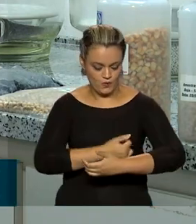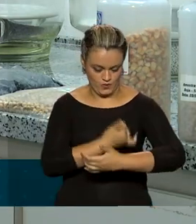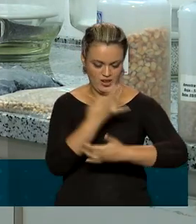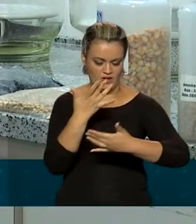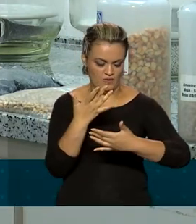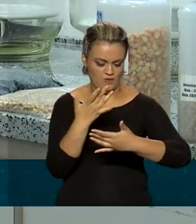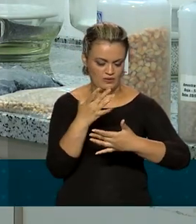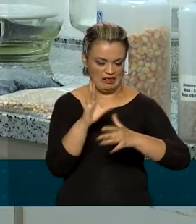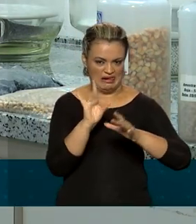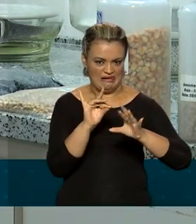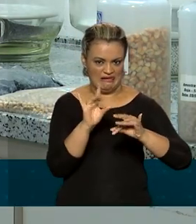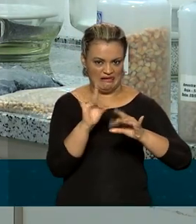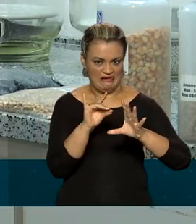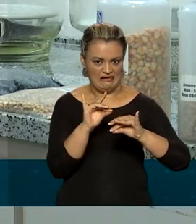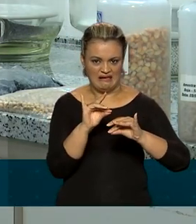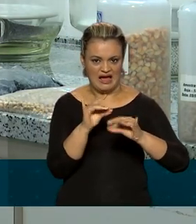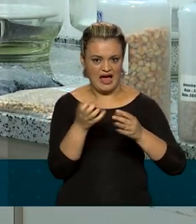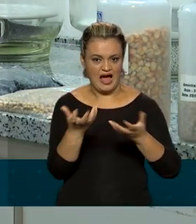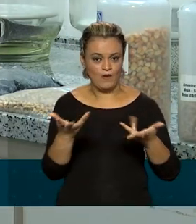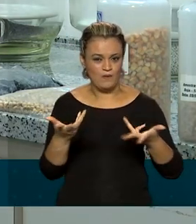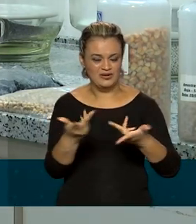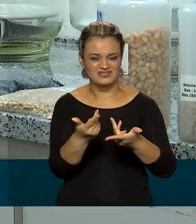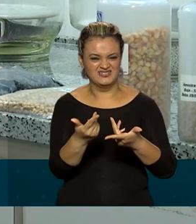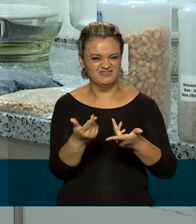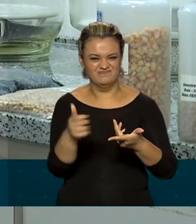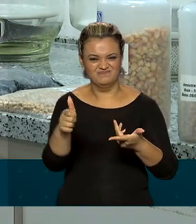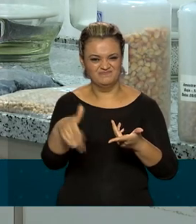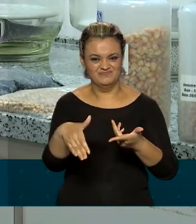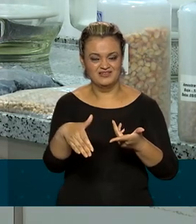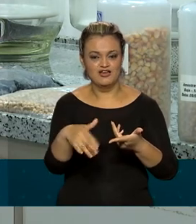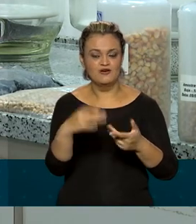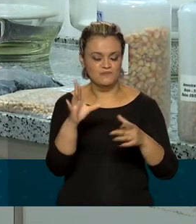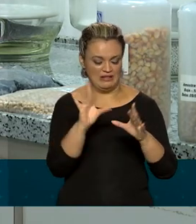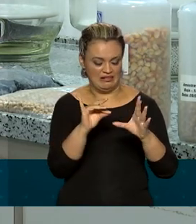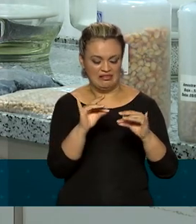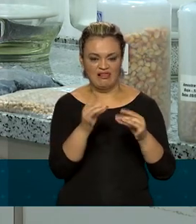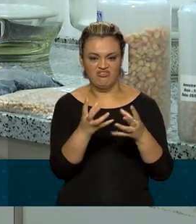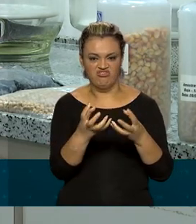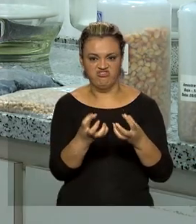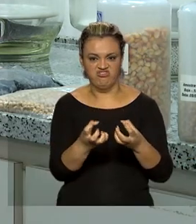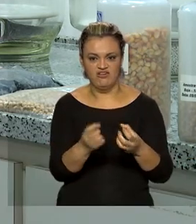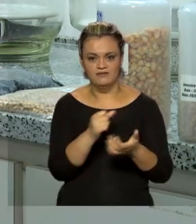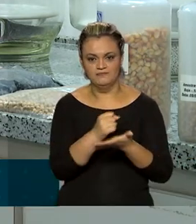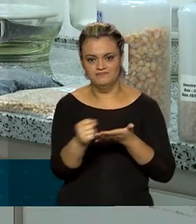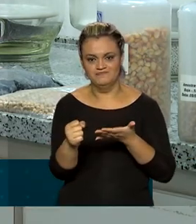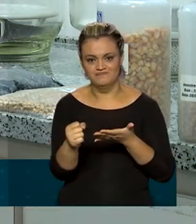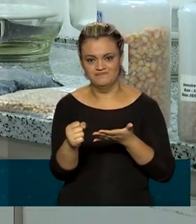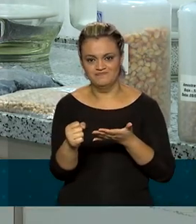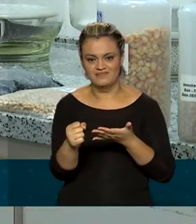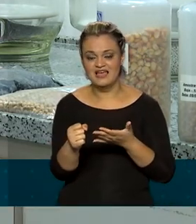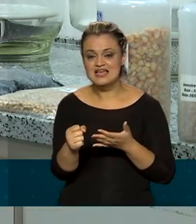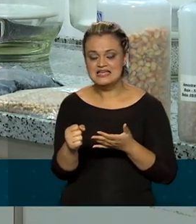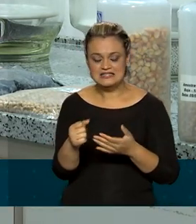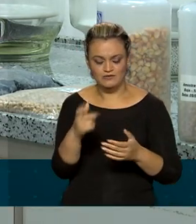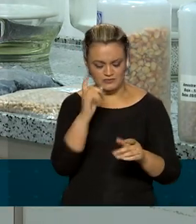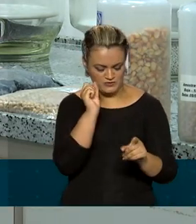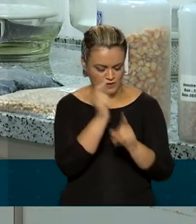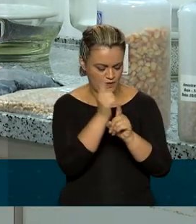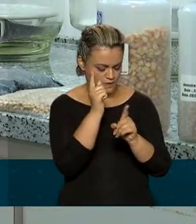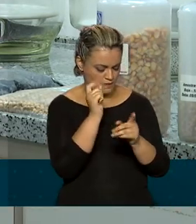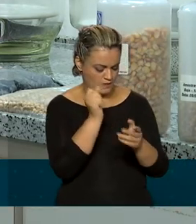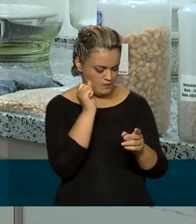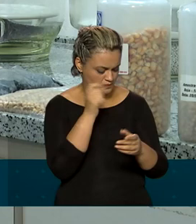pior é a sua qualidade porque é mais fácil ele se deteriorar. Então quem está recebendo esse grão